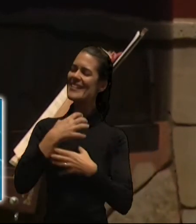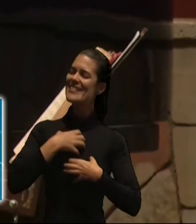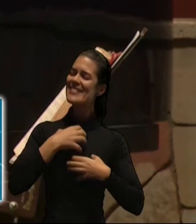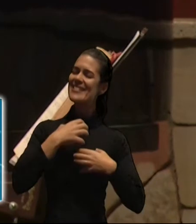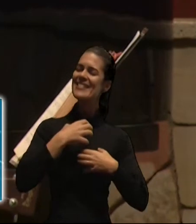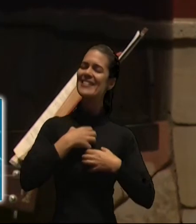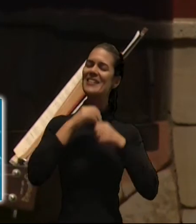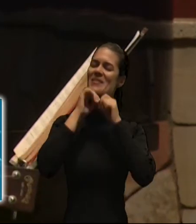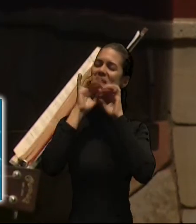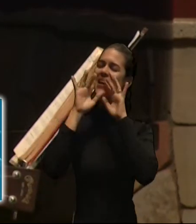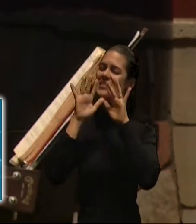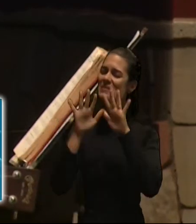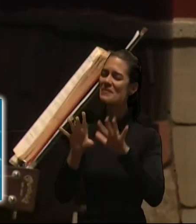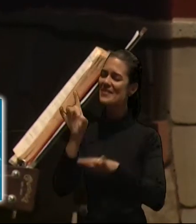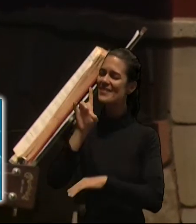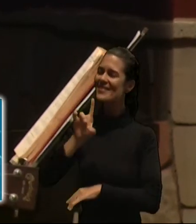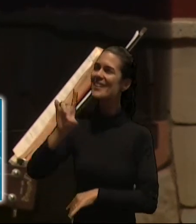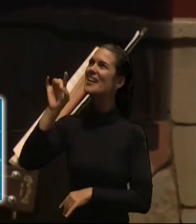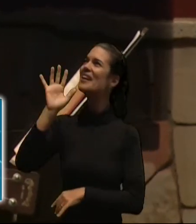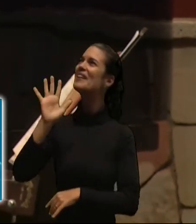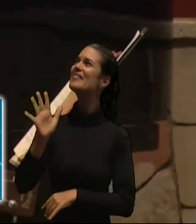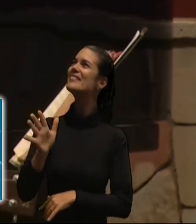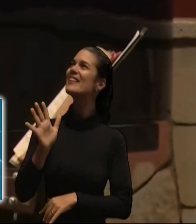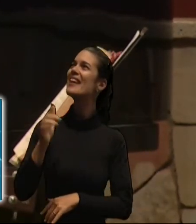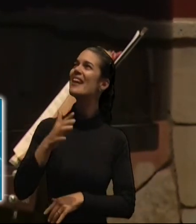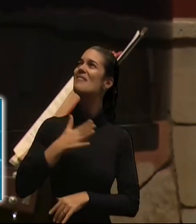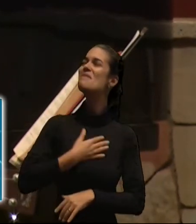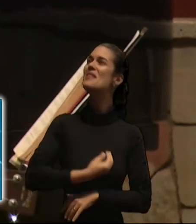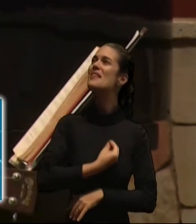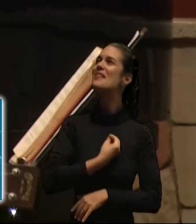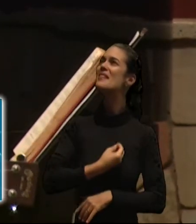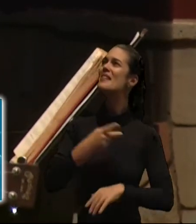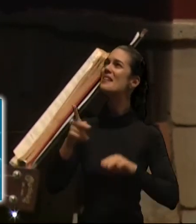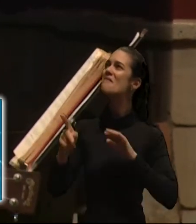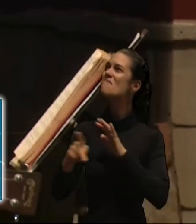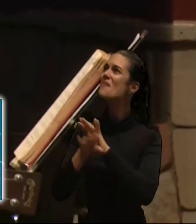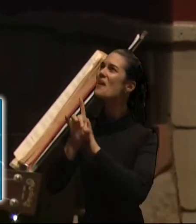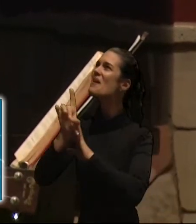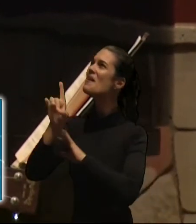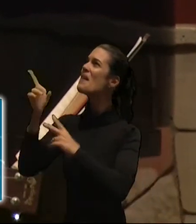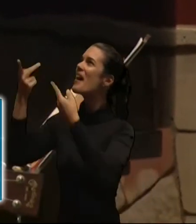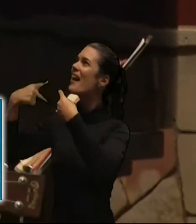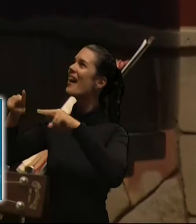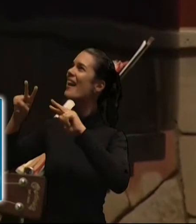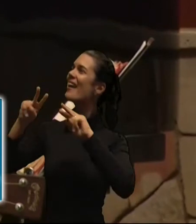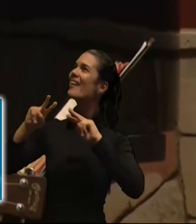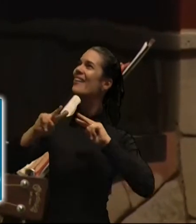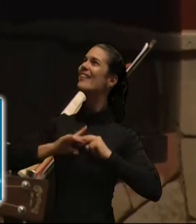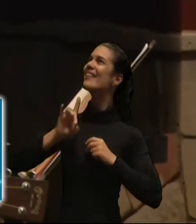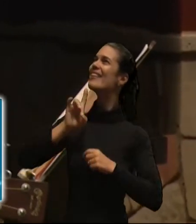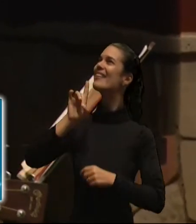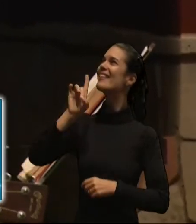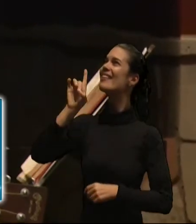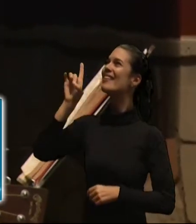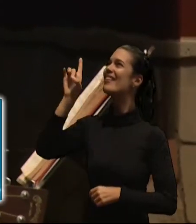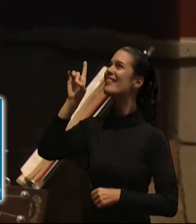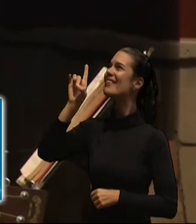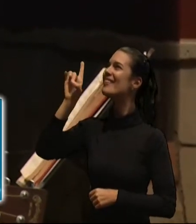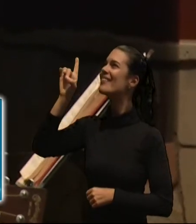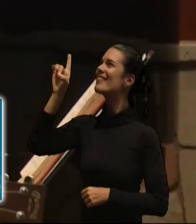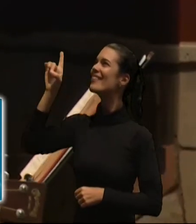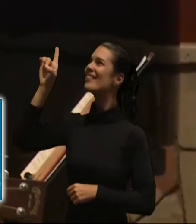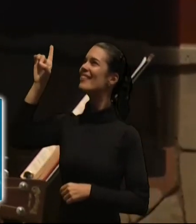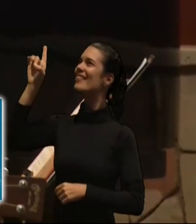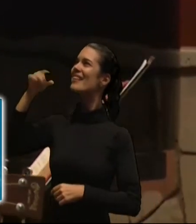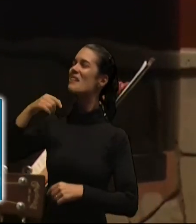da luz. Sou por Jesus herdeiro de Deus, Ele me leva